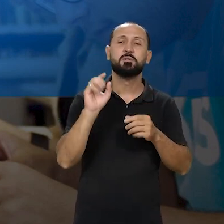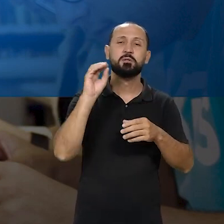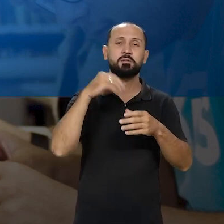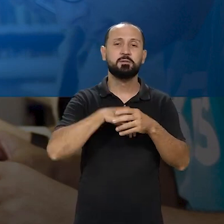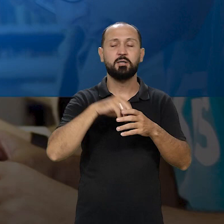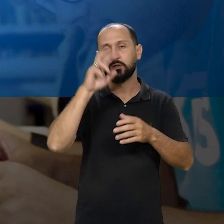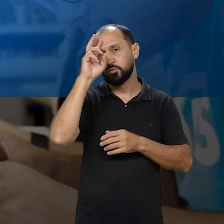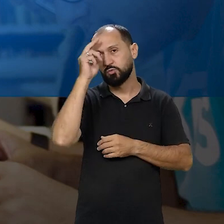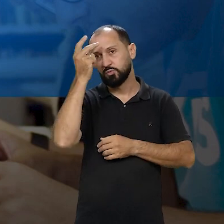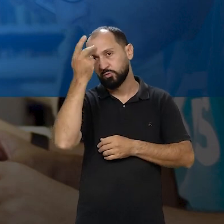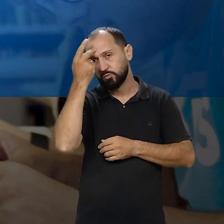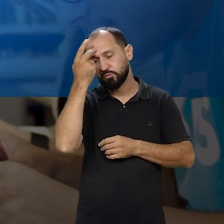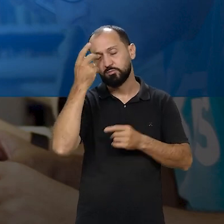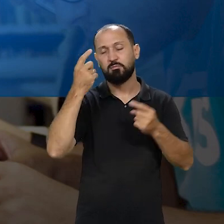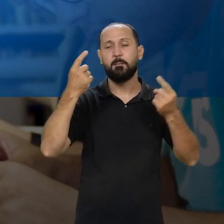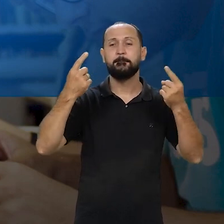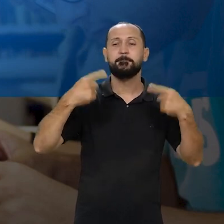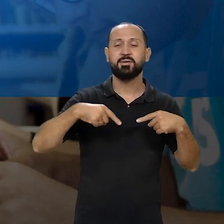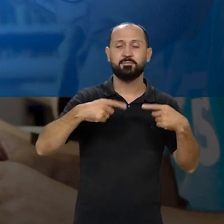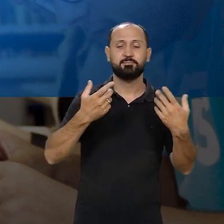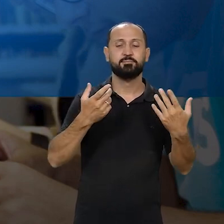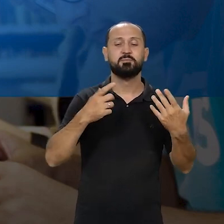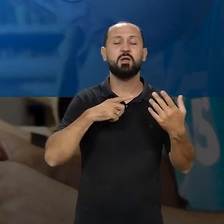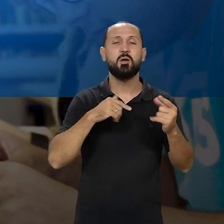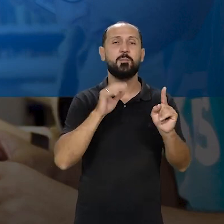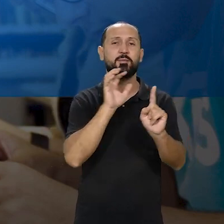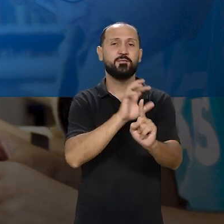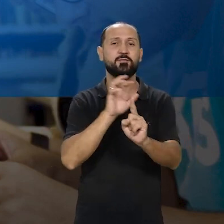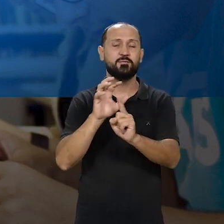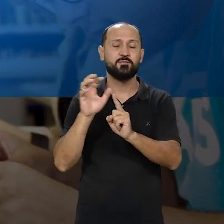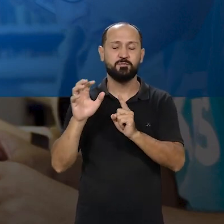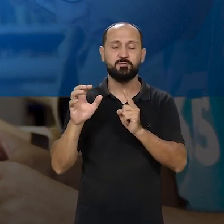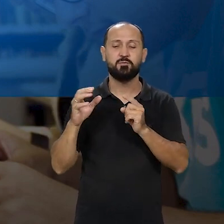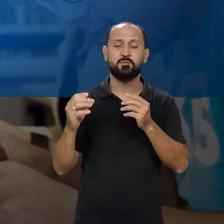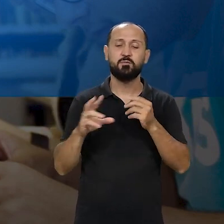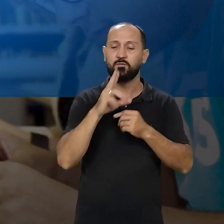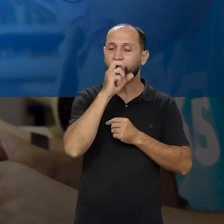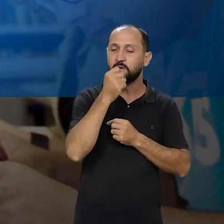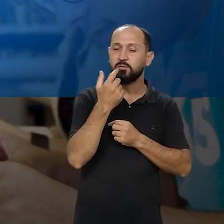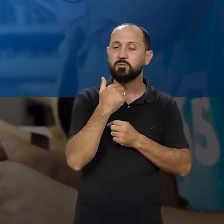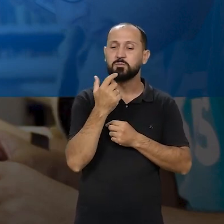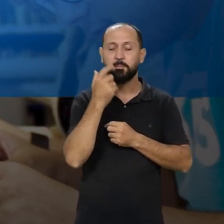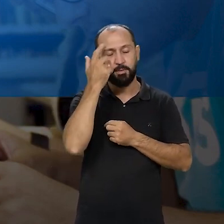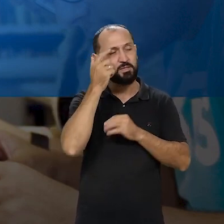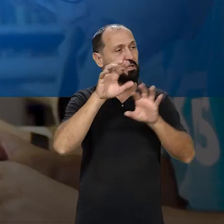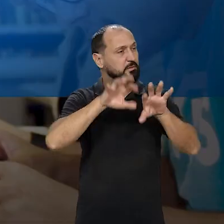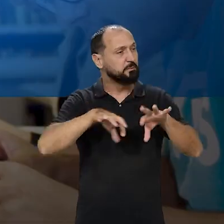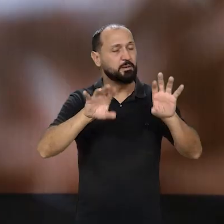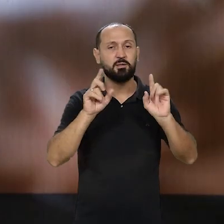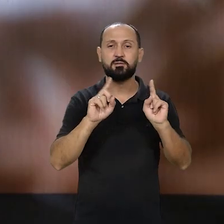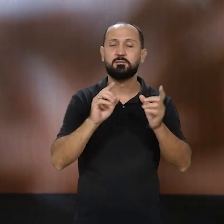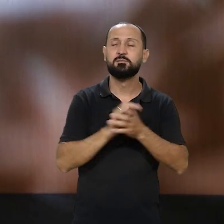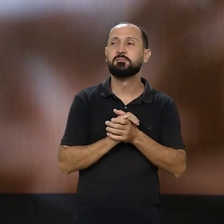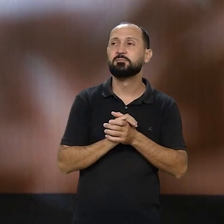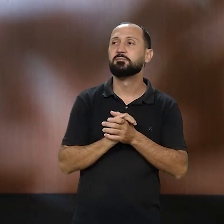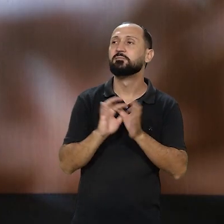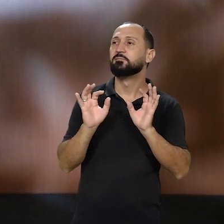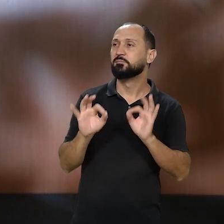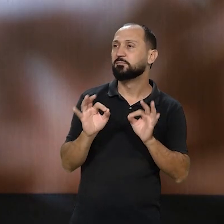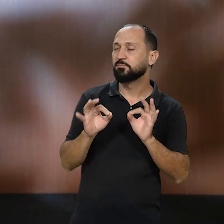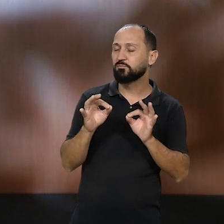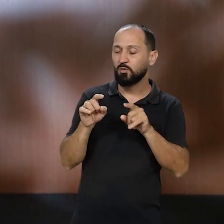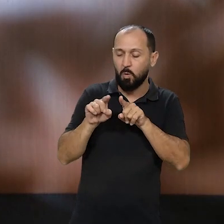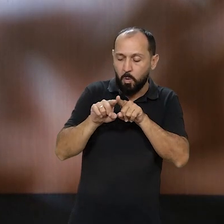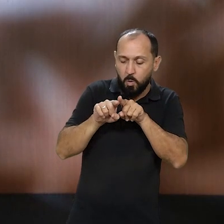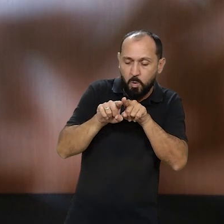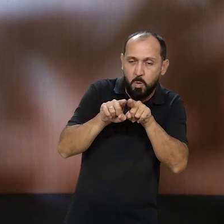tem de contraditório, de ambivalente. Então, é uma influência imensa, eu nem consigo pensar um separado do outro. Com certeza, estão